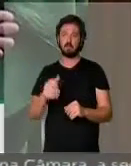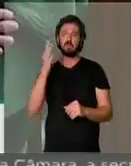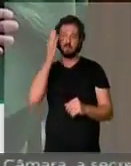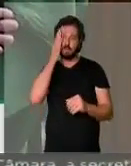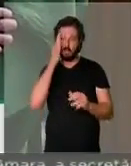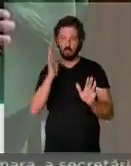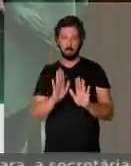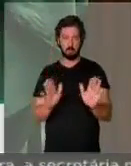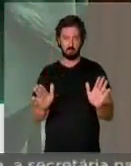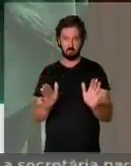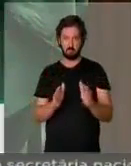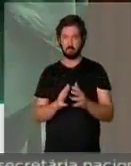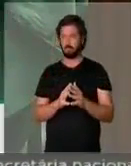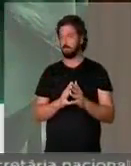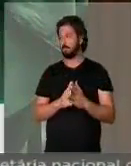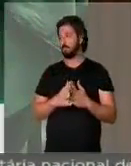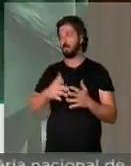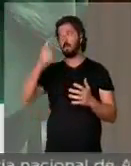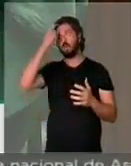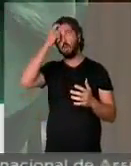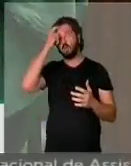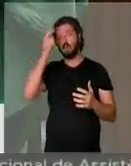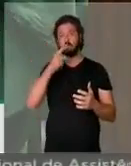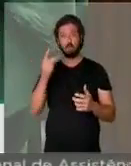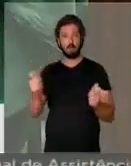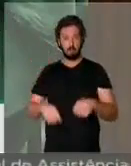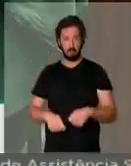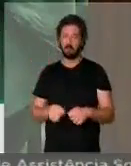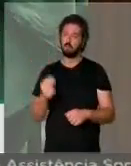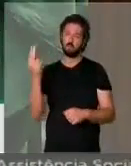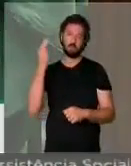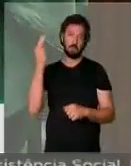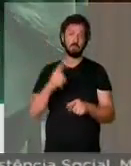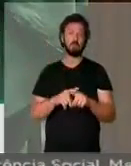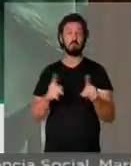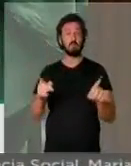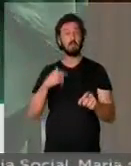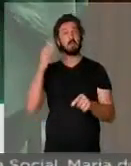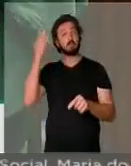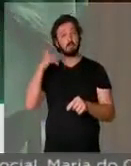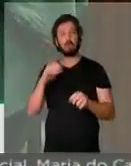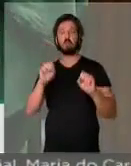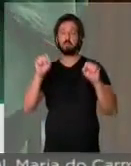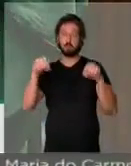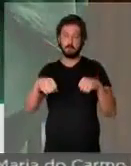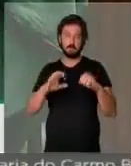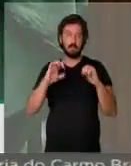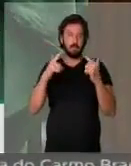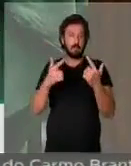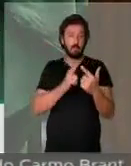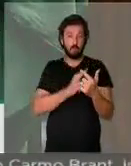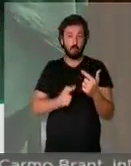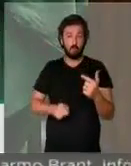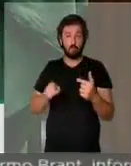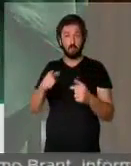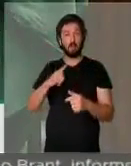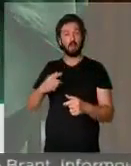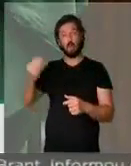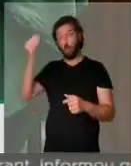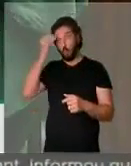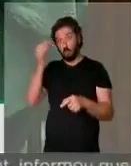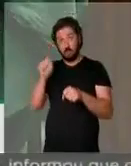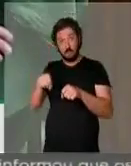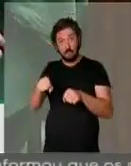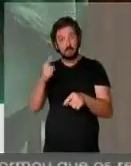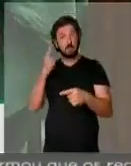fato. Ninguém em sã consciência poderia dizer isso. Mas sabemos que sim, claro, esse governo tem a sua parcela de culpa a